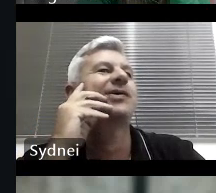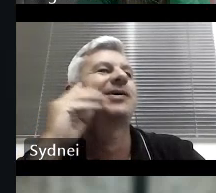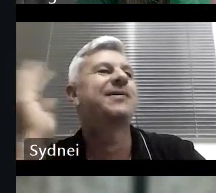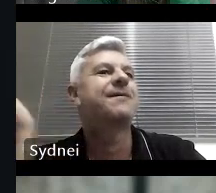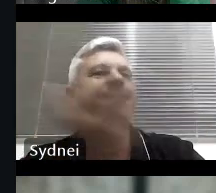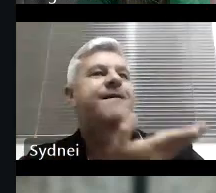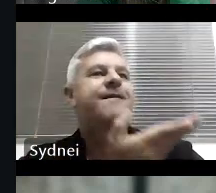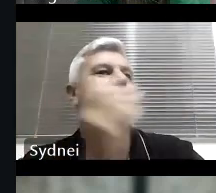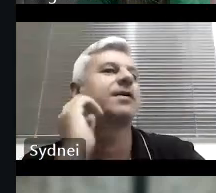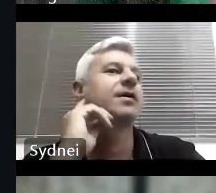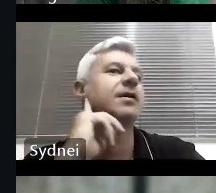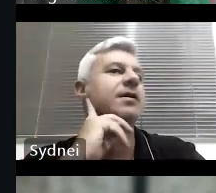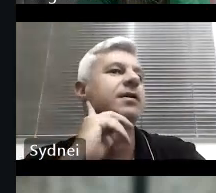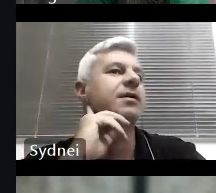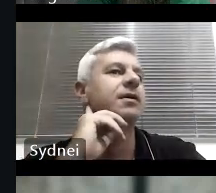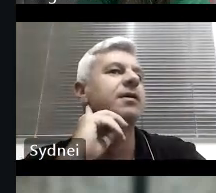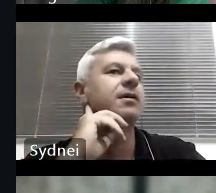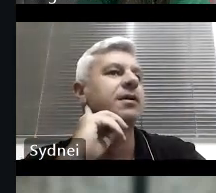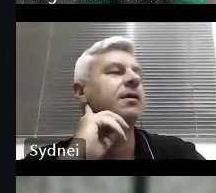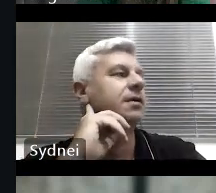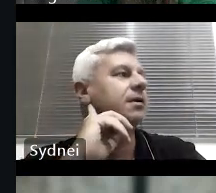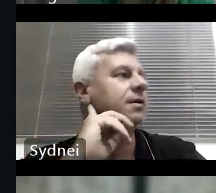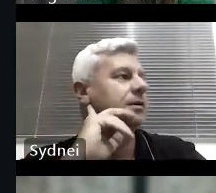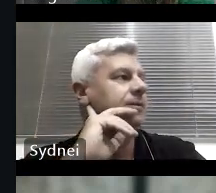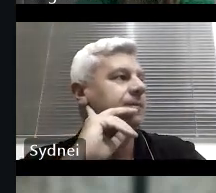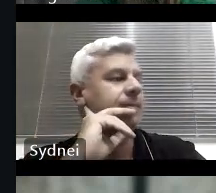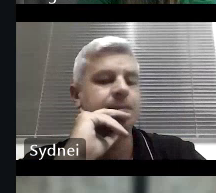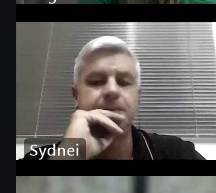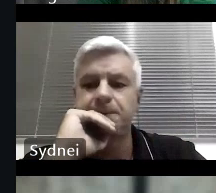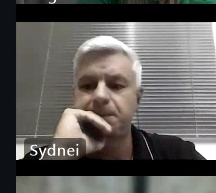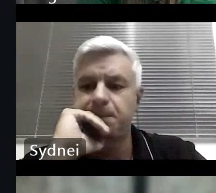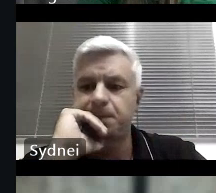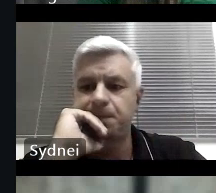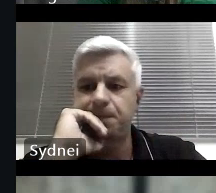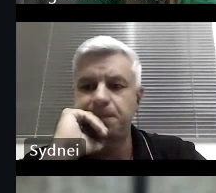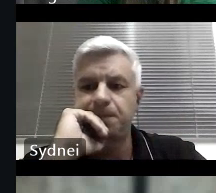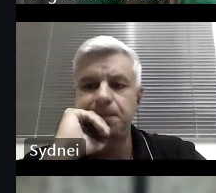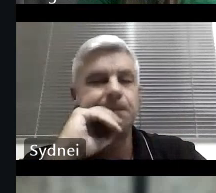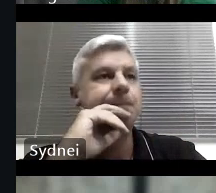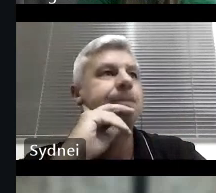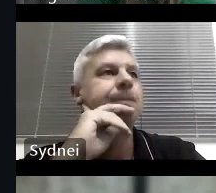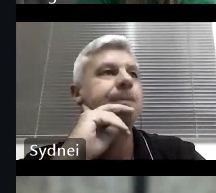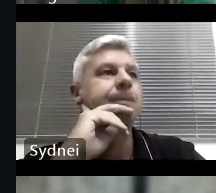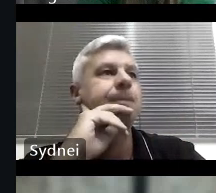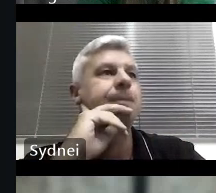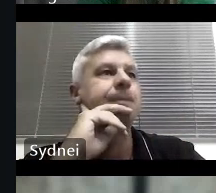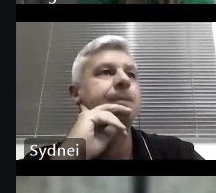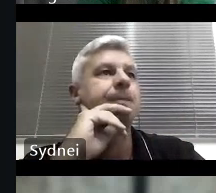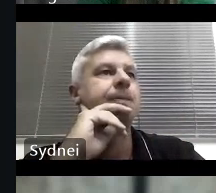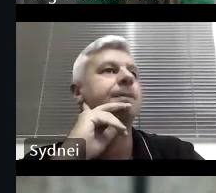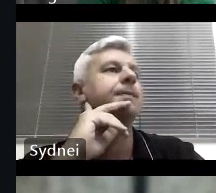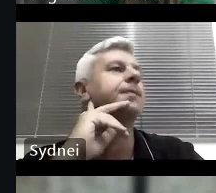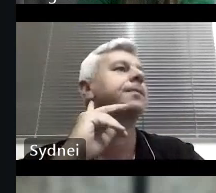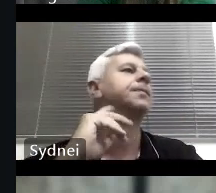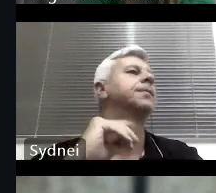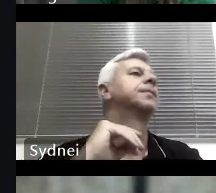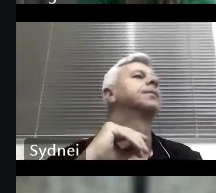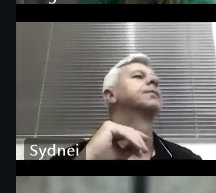Benito Bueno? Vão abrir várias páginas a meu respeito. Então, quando alguém me pede um cartão de